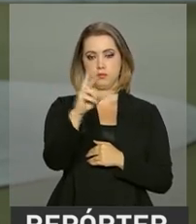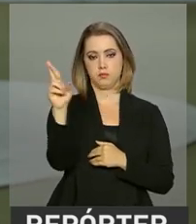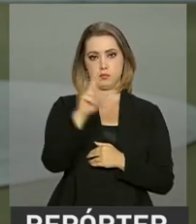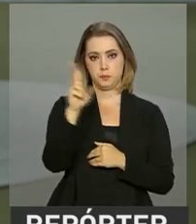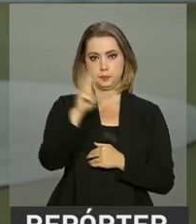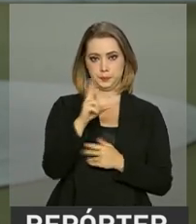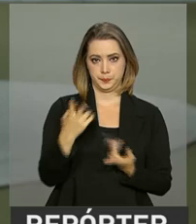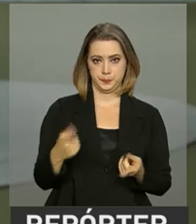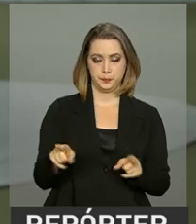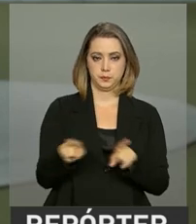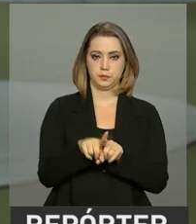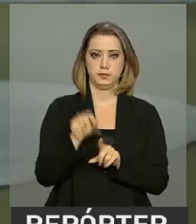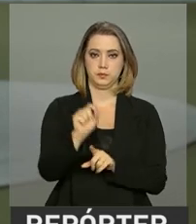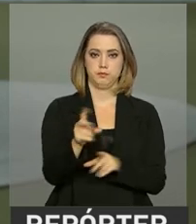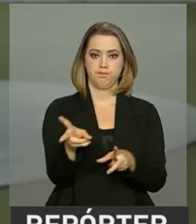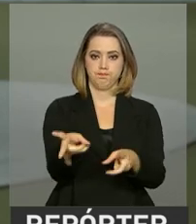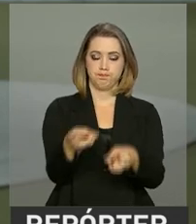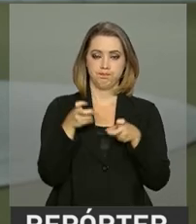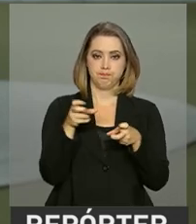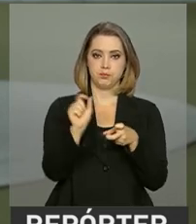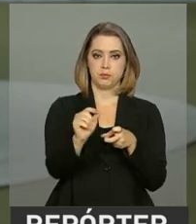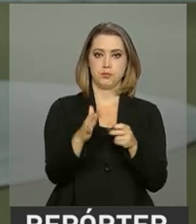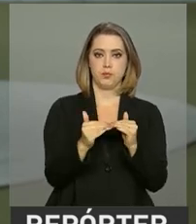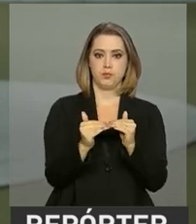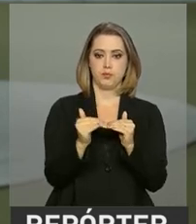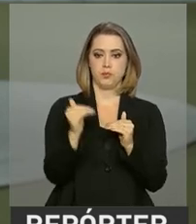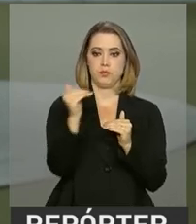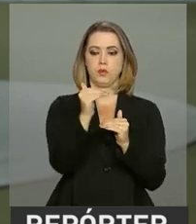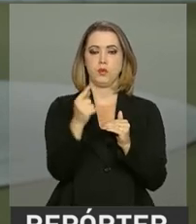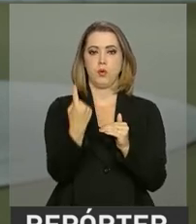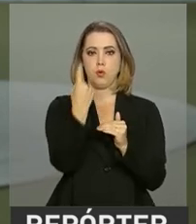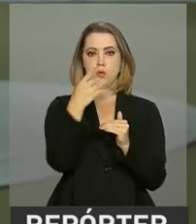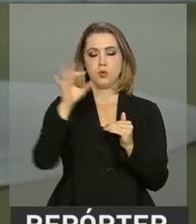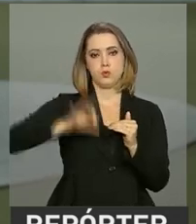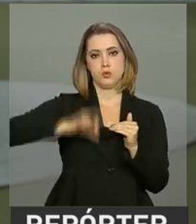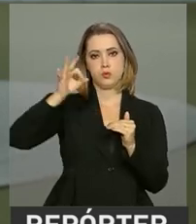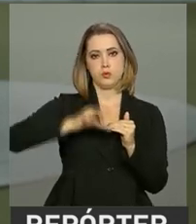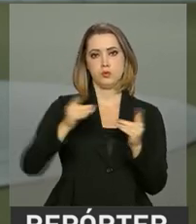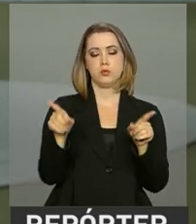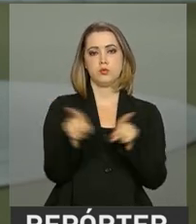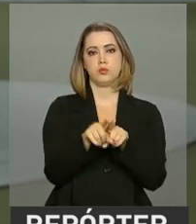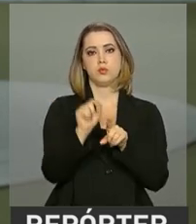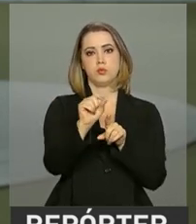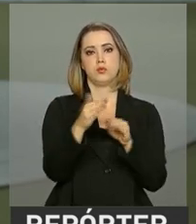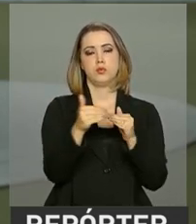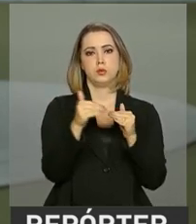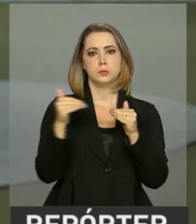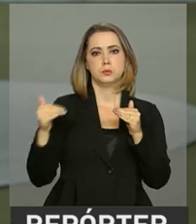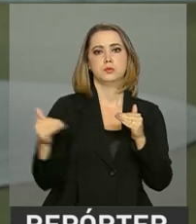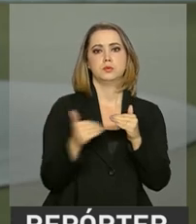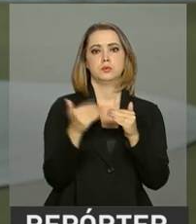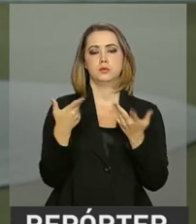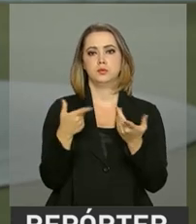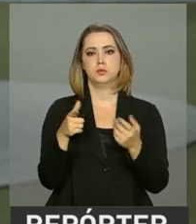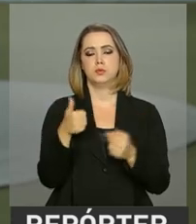R$ 945,80. A previsão é que a economia brasileira cresça 1% e o déficit primário será